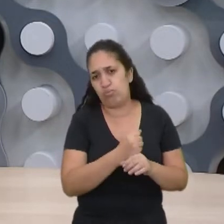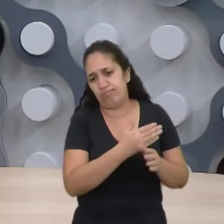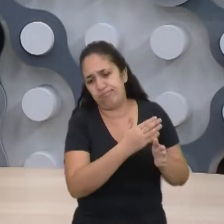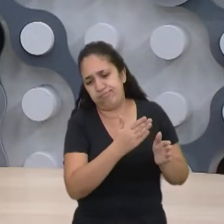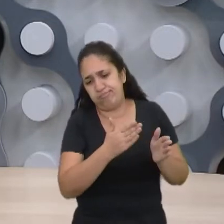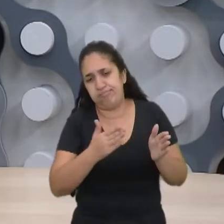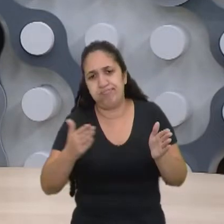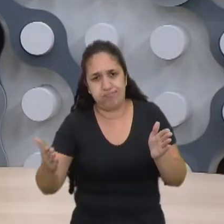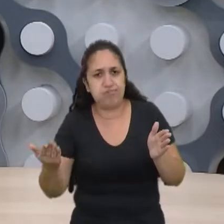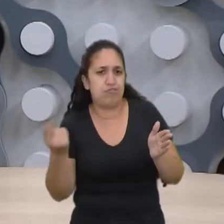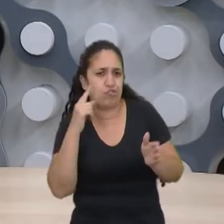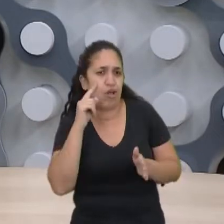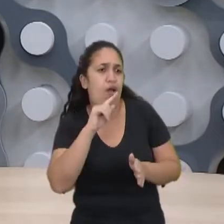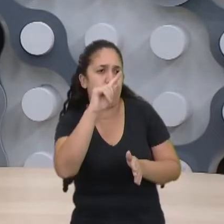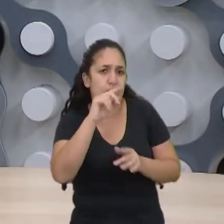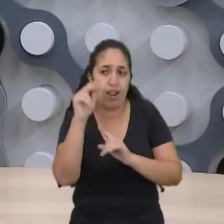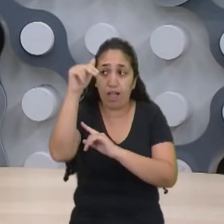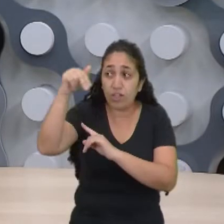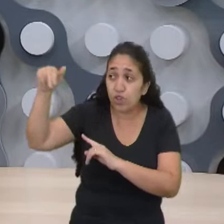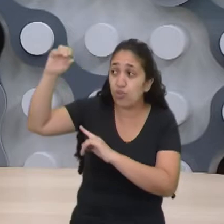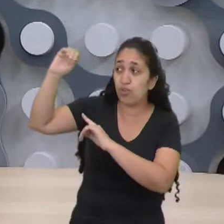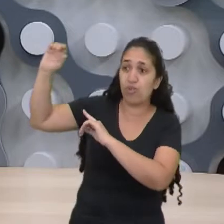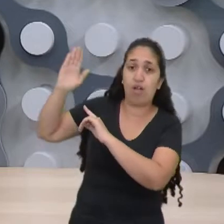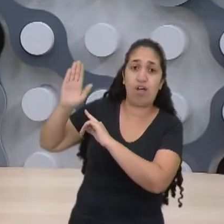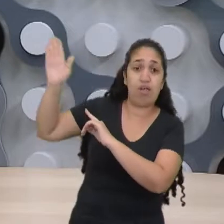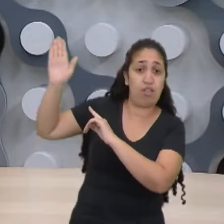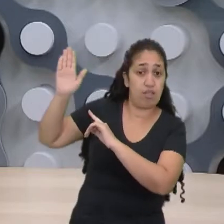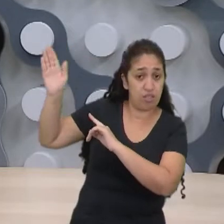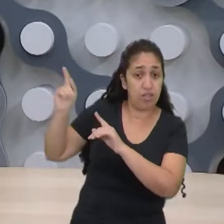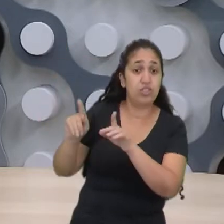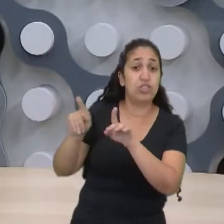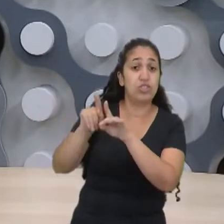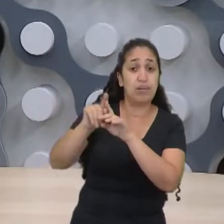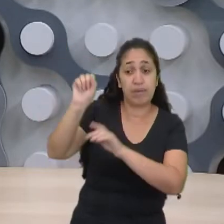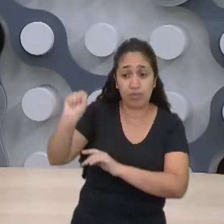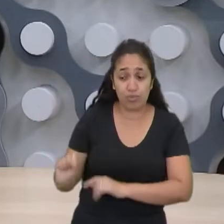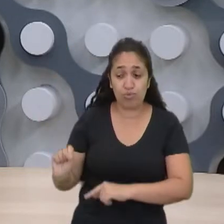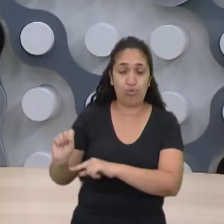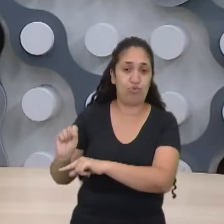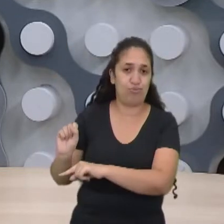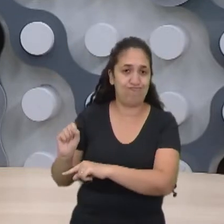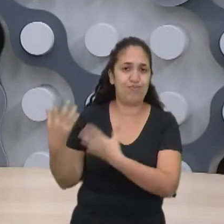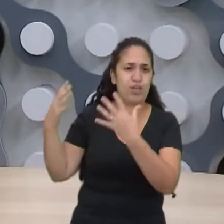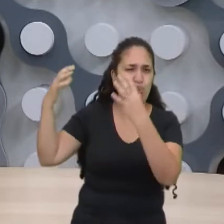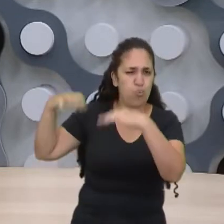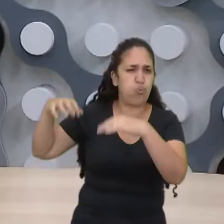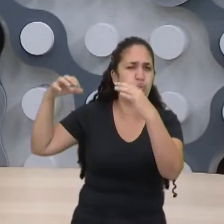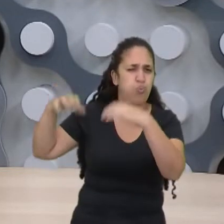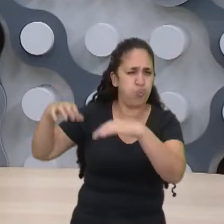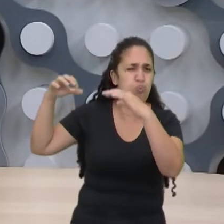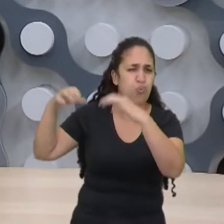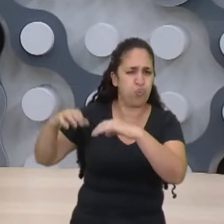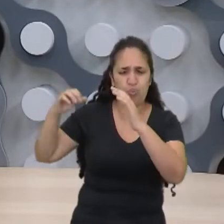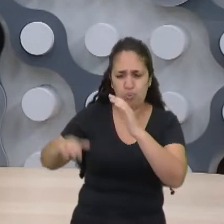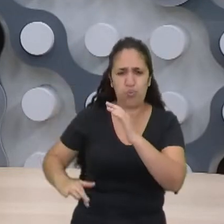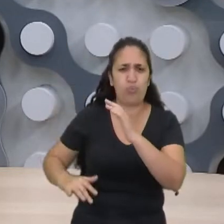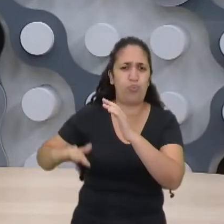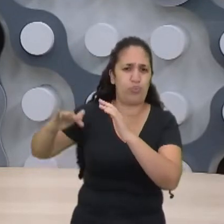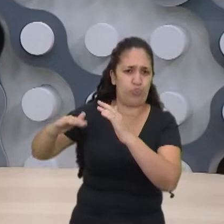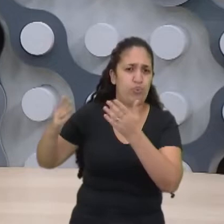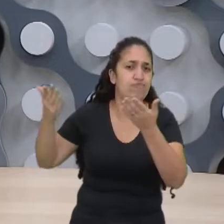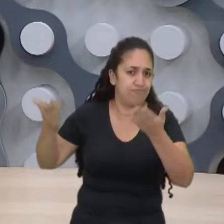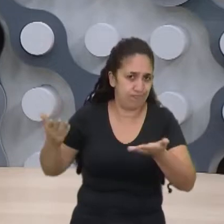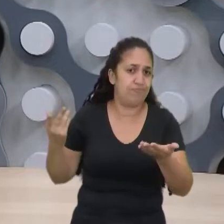nós estamos vendo aí na região Nordeste e também na região Sul do país, com excesso de chuvas, que estão proporcionando